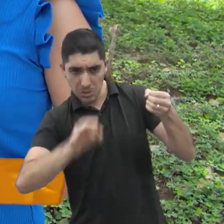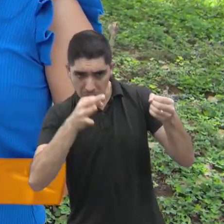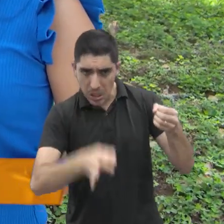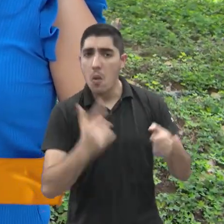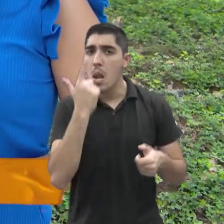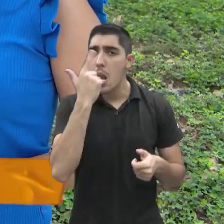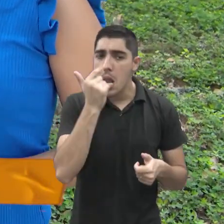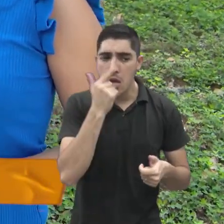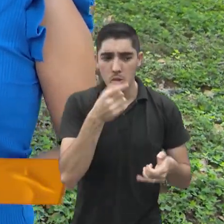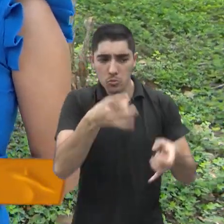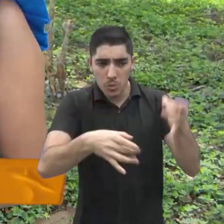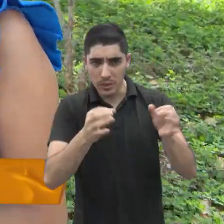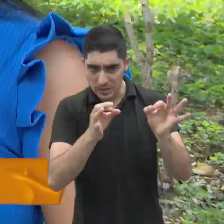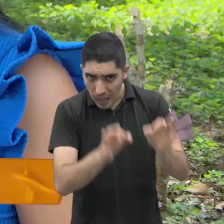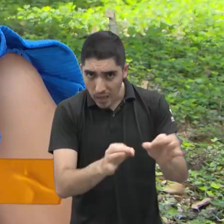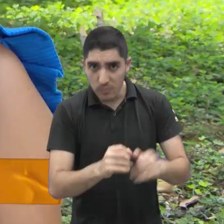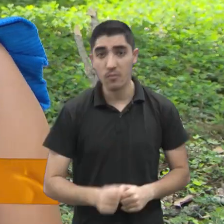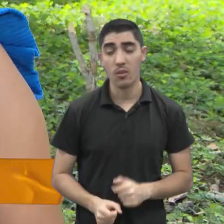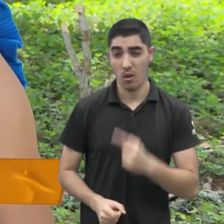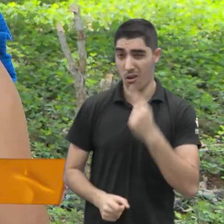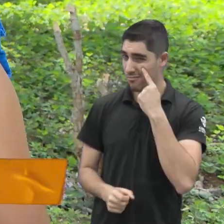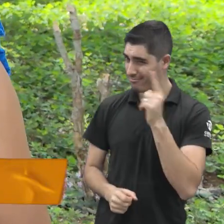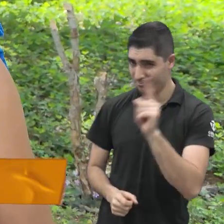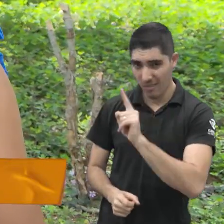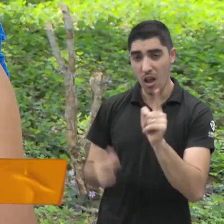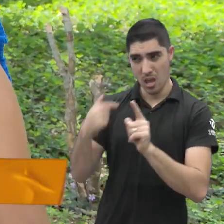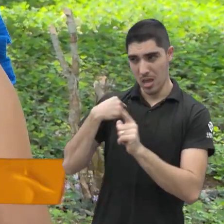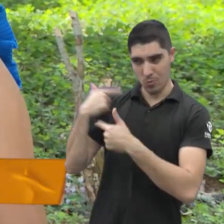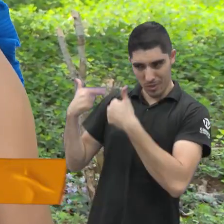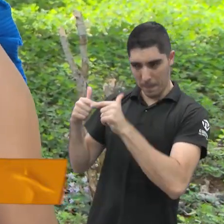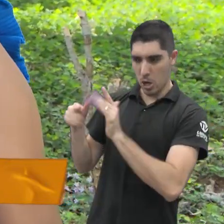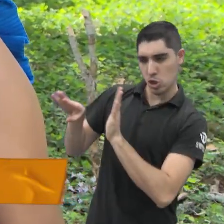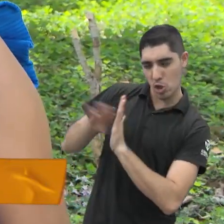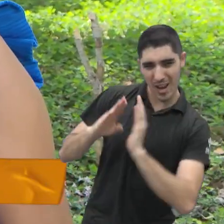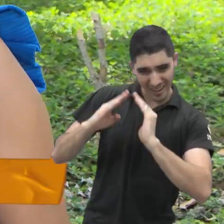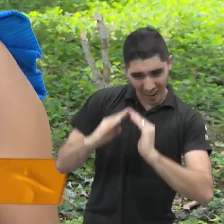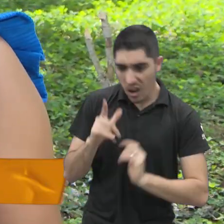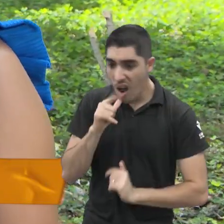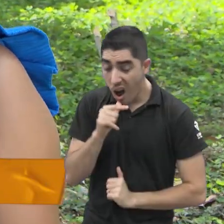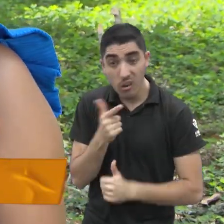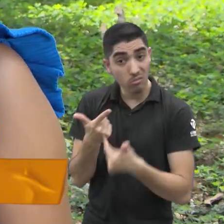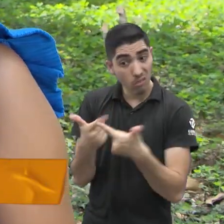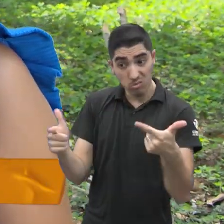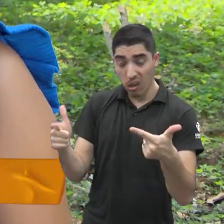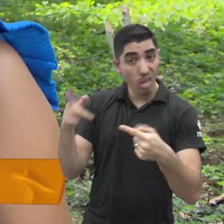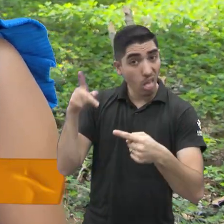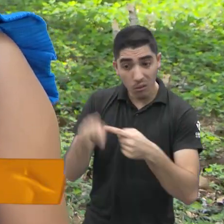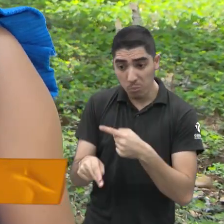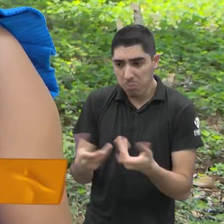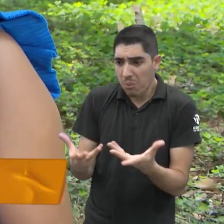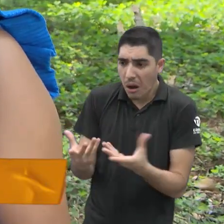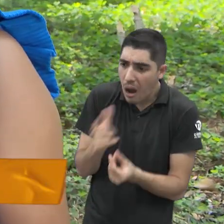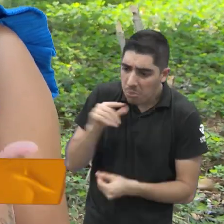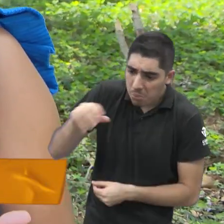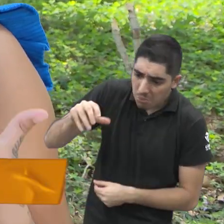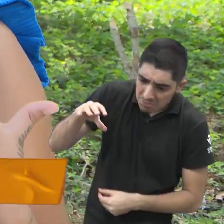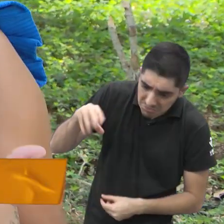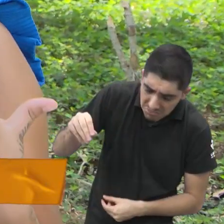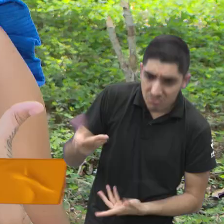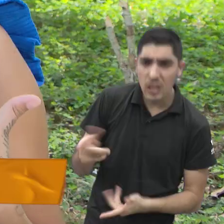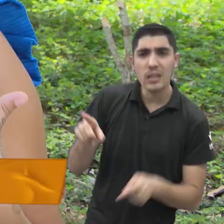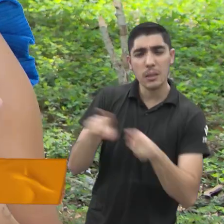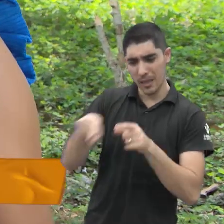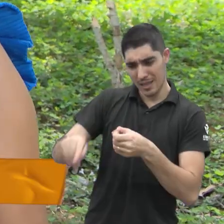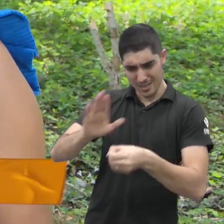maneira correta? Conta pra gente. Não, lá em casa, toda vez que eu chego do serviço, sempre acaba a água. E sem contar também que o esgoto, tipo, sempre tá com um